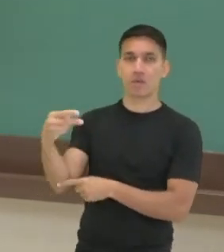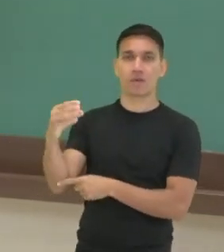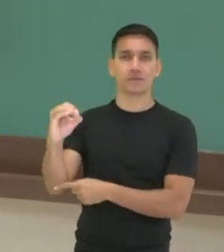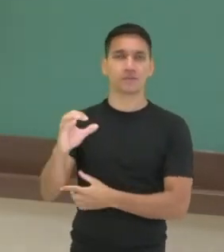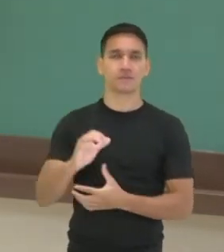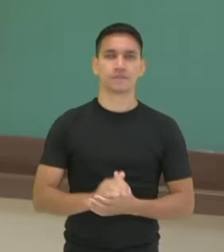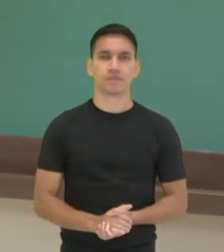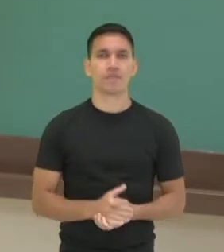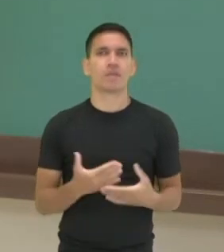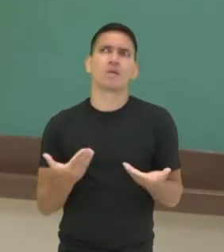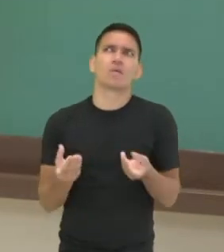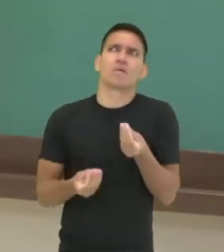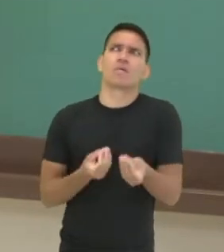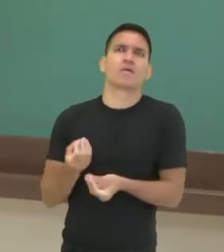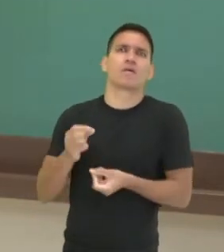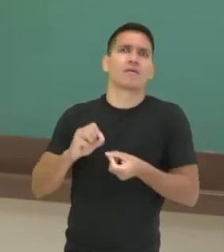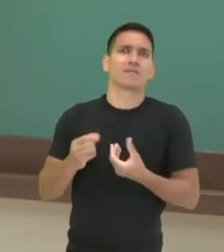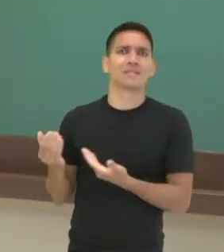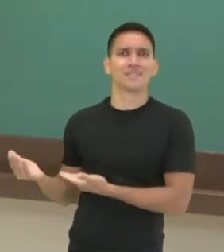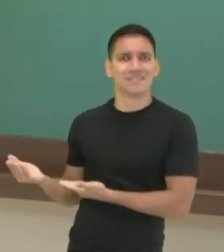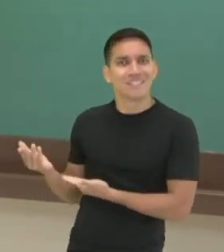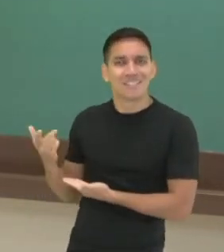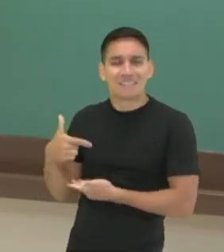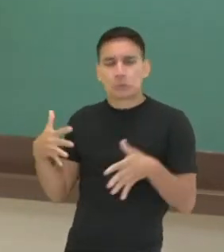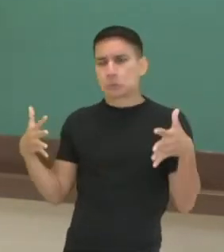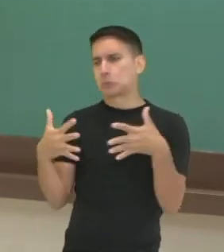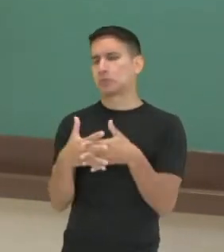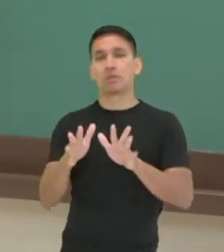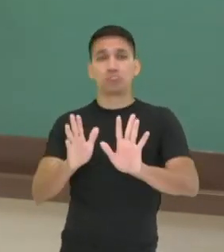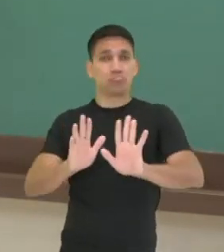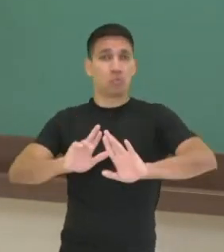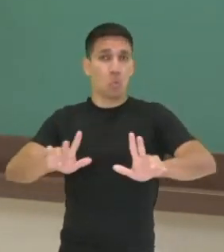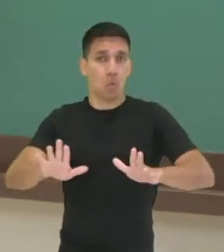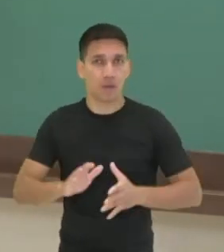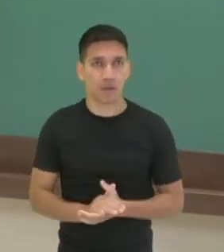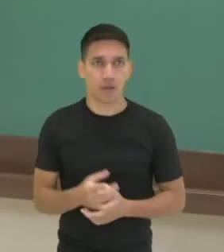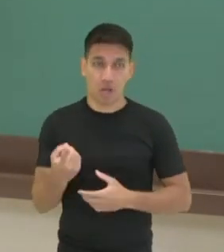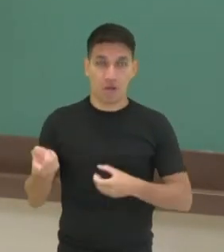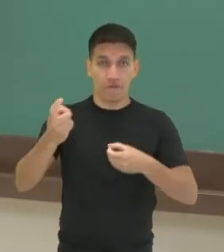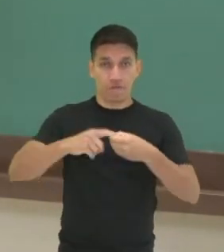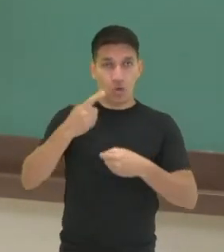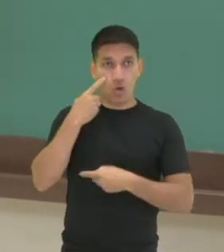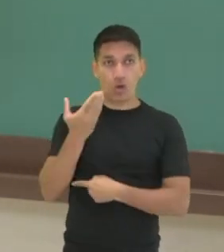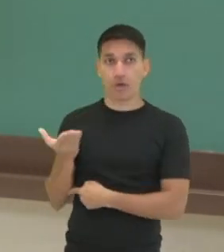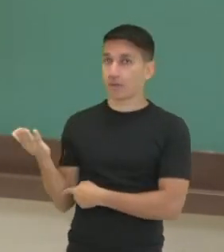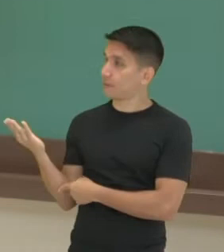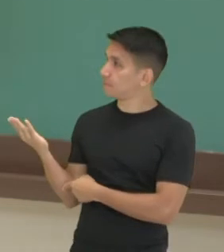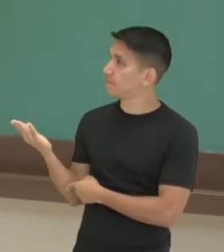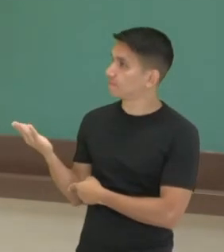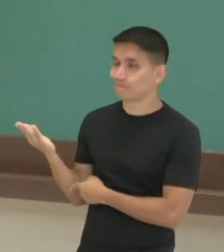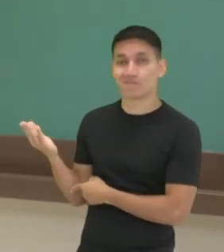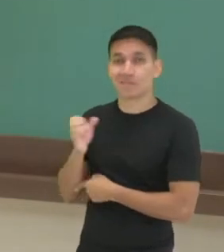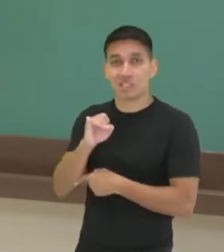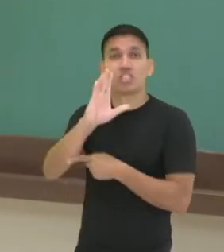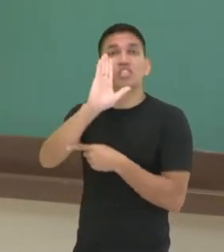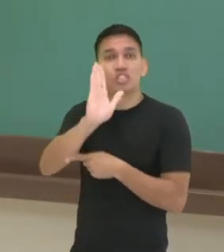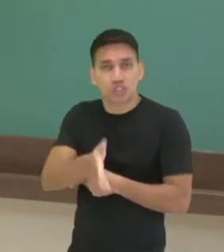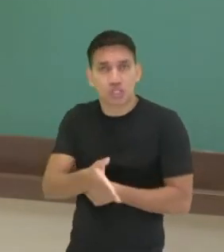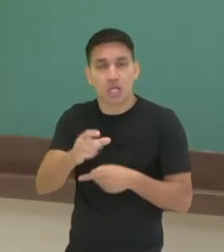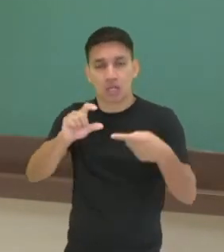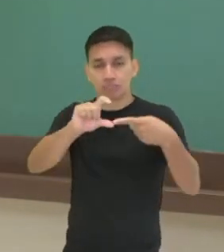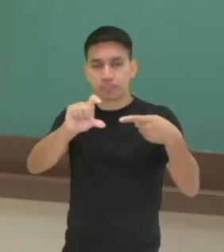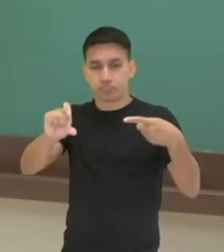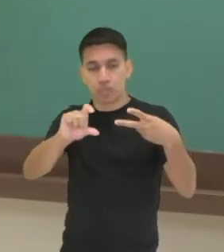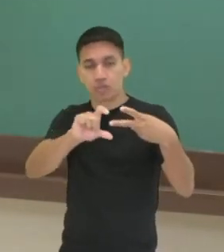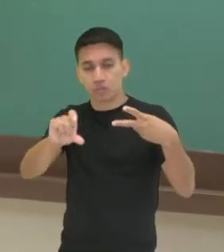0. Professor, mas como é que eu faço? Isso daqui é complicado? Não. Ó, vou voltar aqui no slide anterior. Se eu tenho a